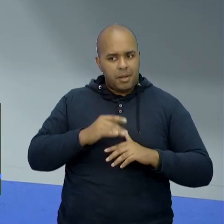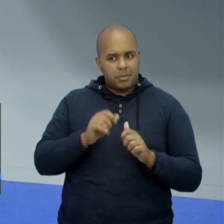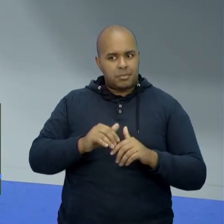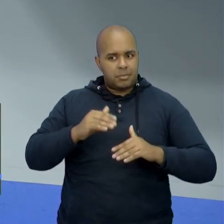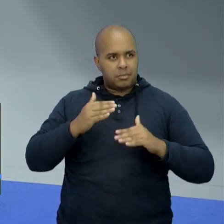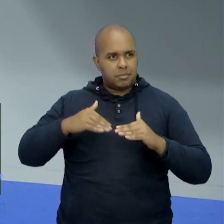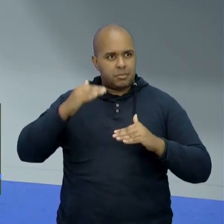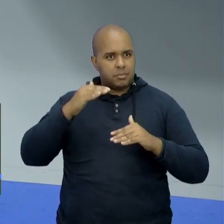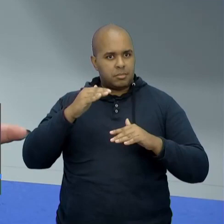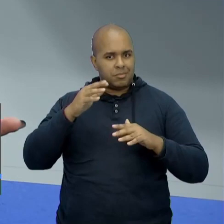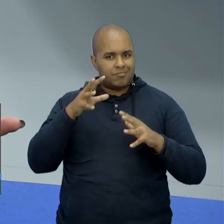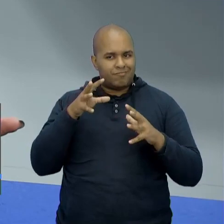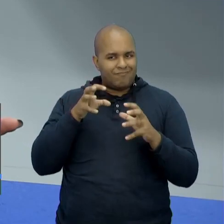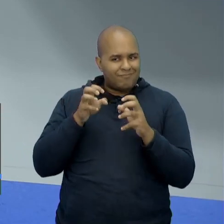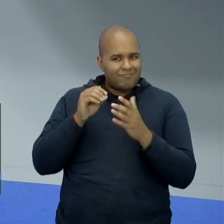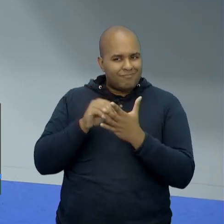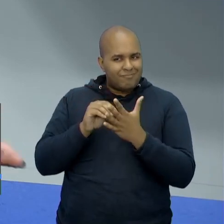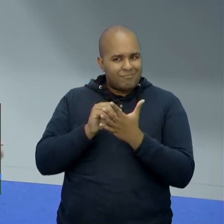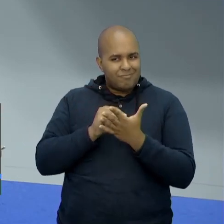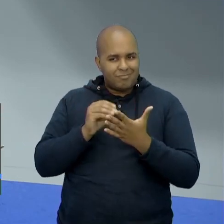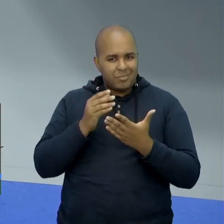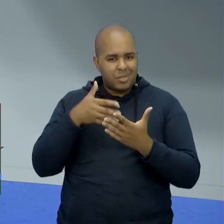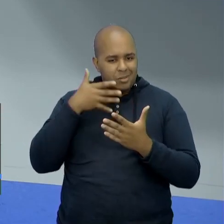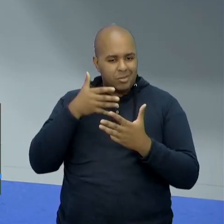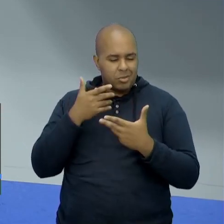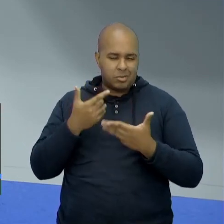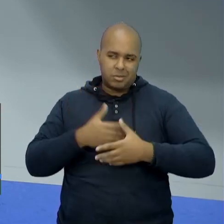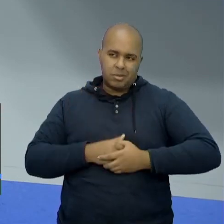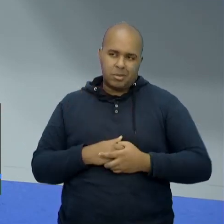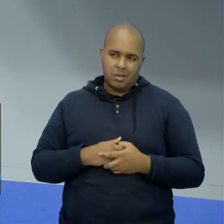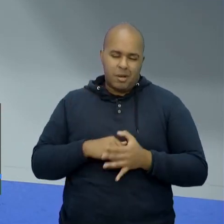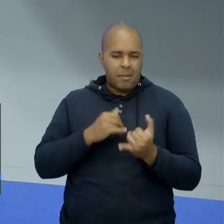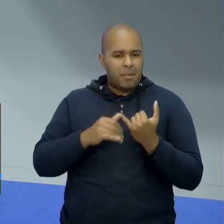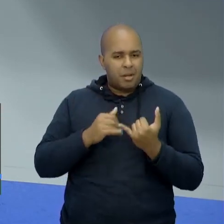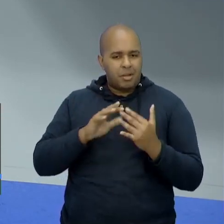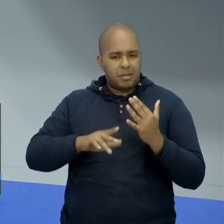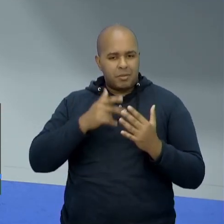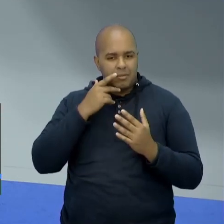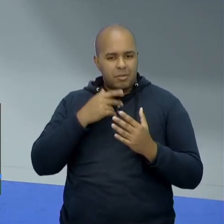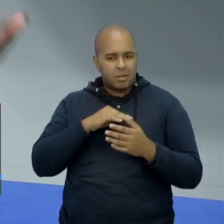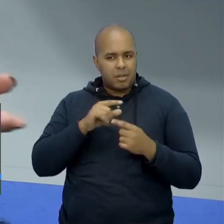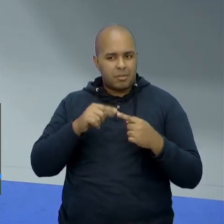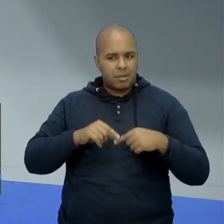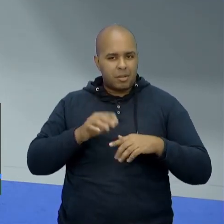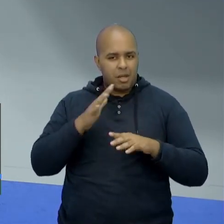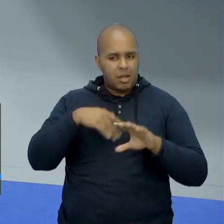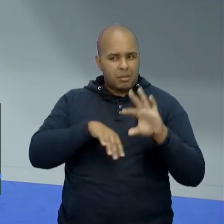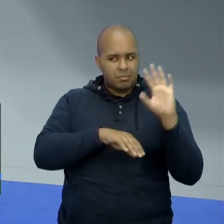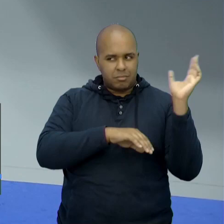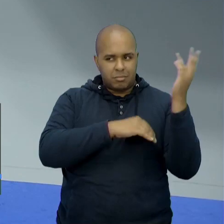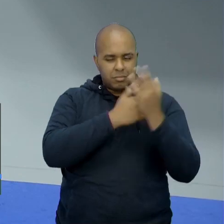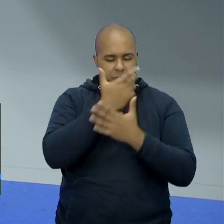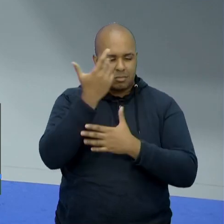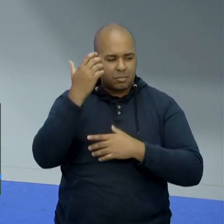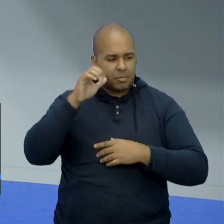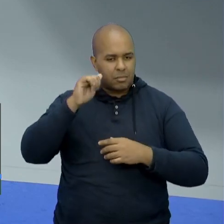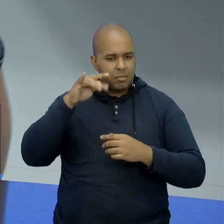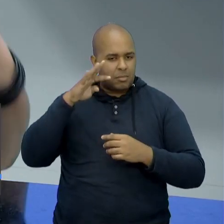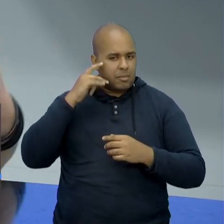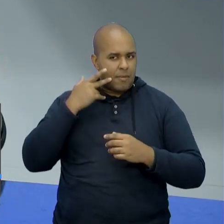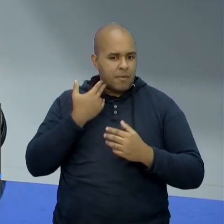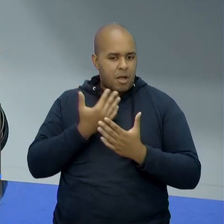algo meio abstrato, meio no discurso, né? Parece que quando a gente fala sobre questão ambiental, a gente está sempre falando sobre